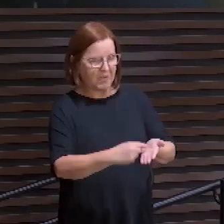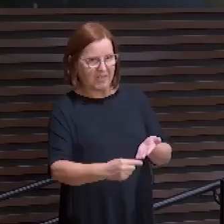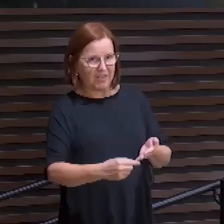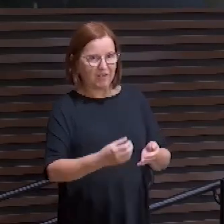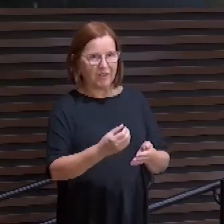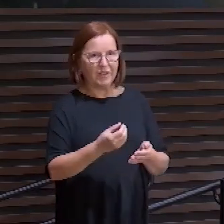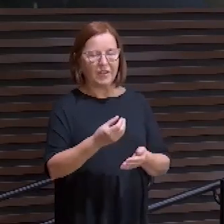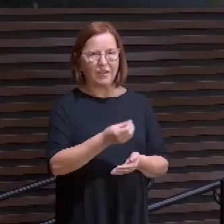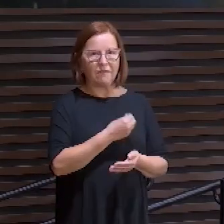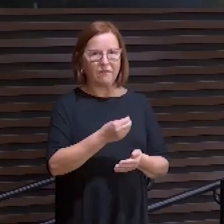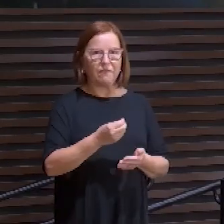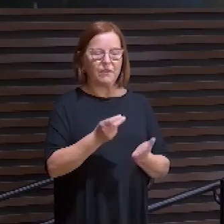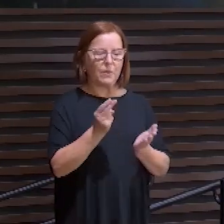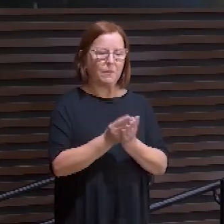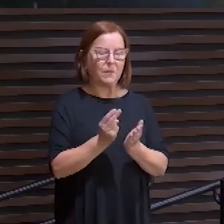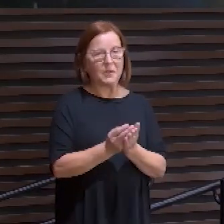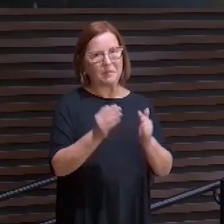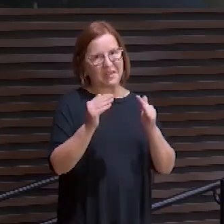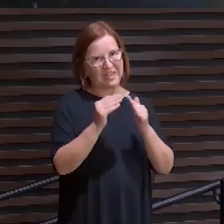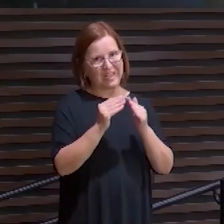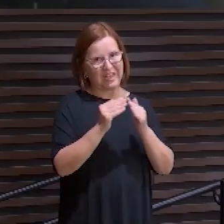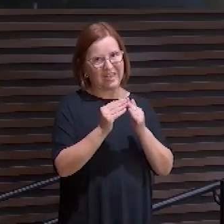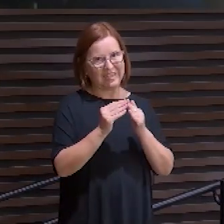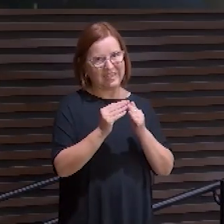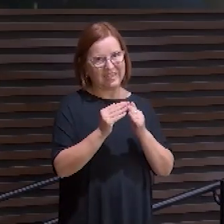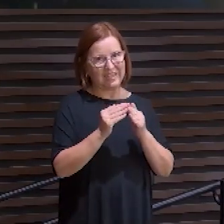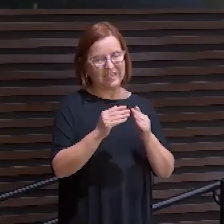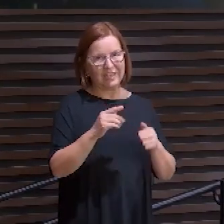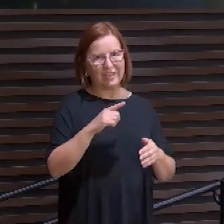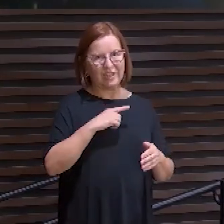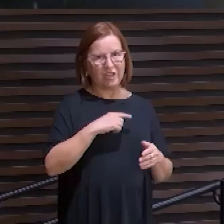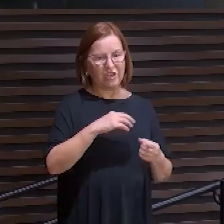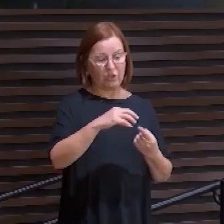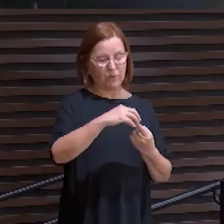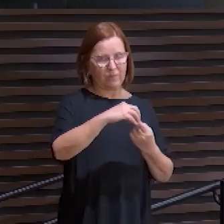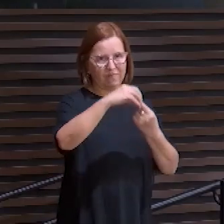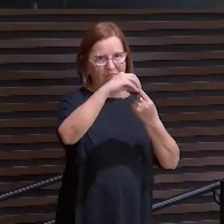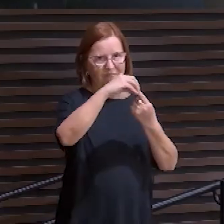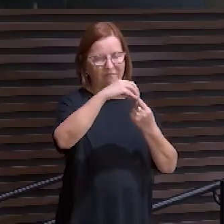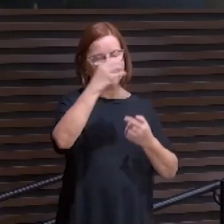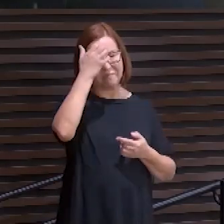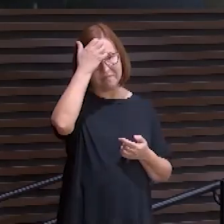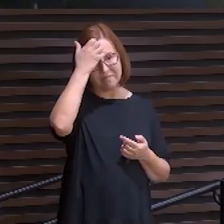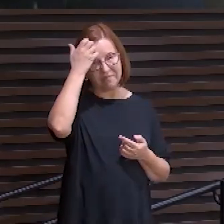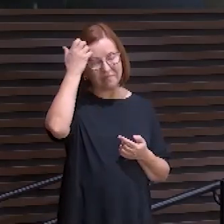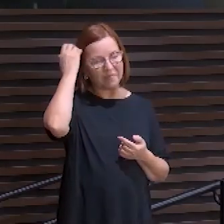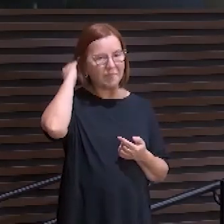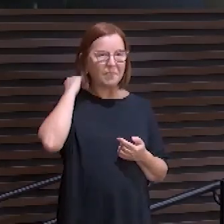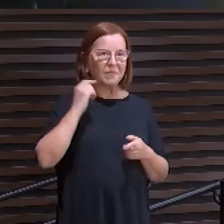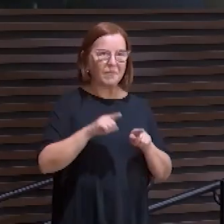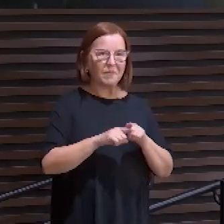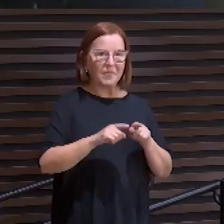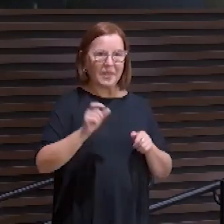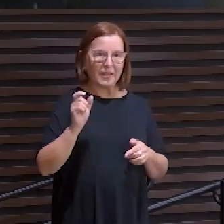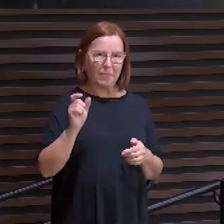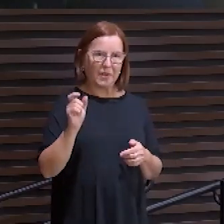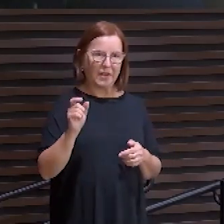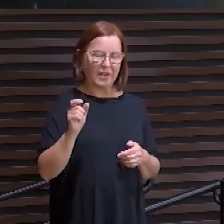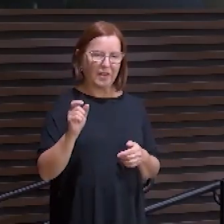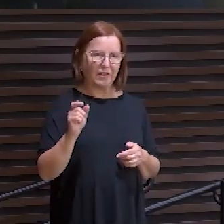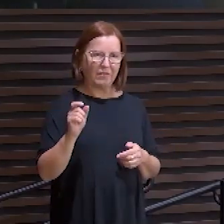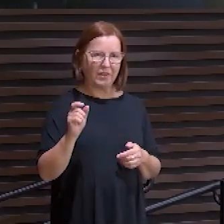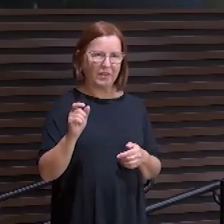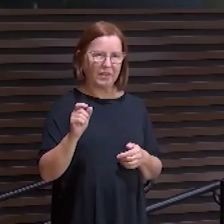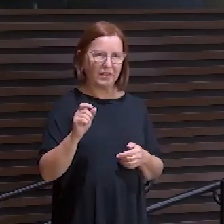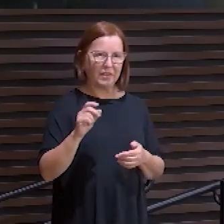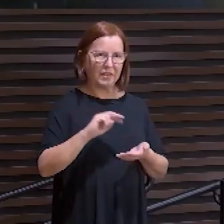estavam debaixo da autoridade comum de um líder. Mas a palavra em si, ela representa um servo.